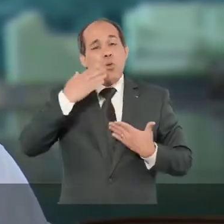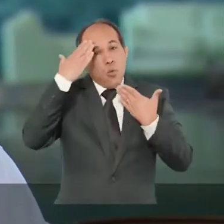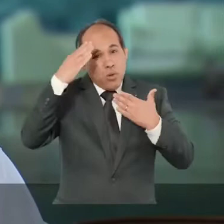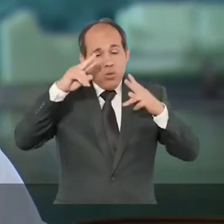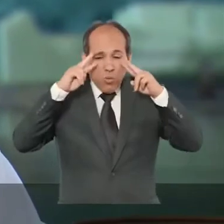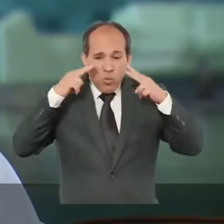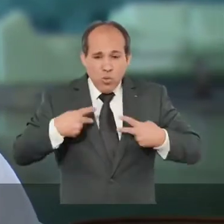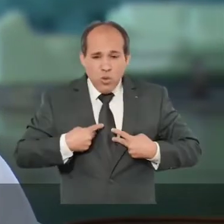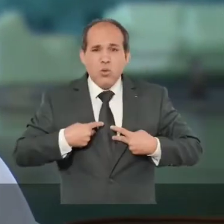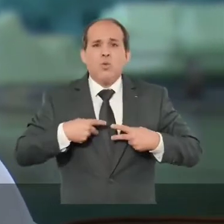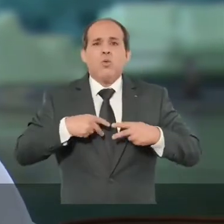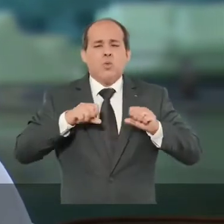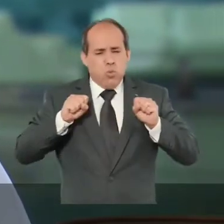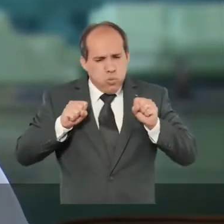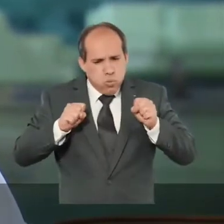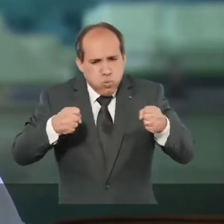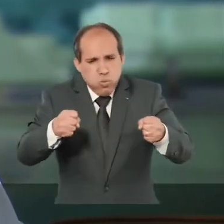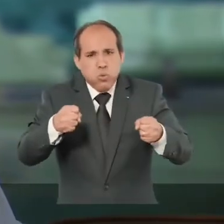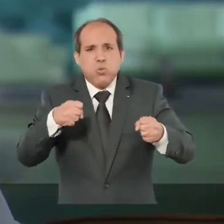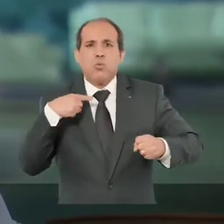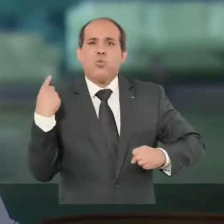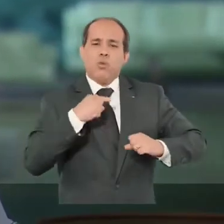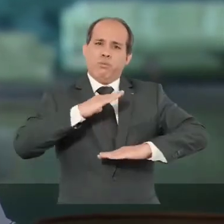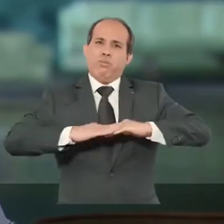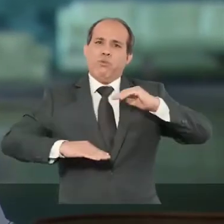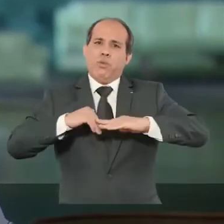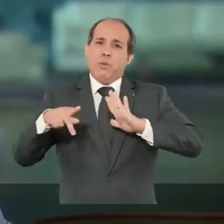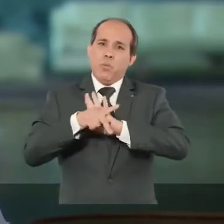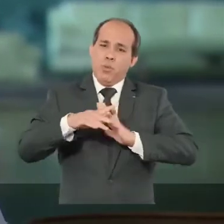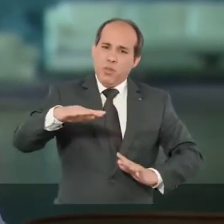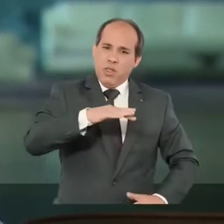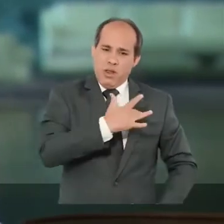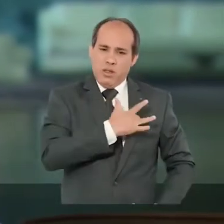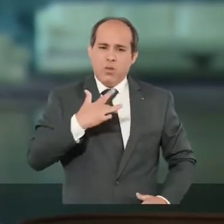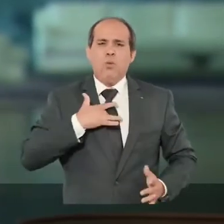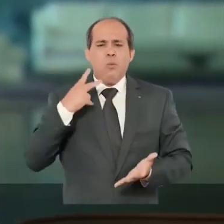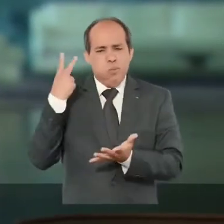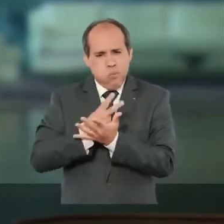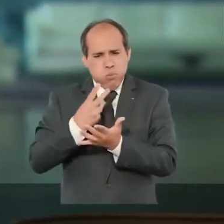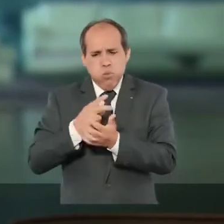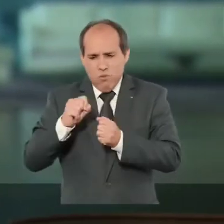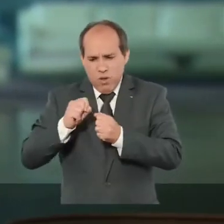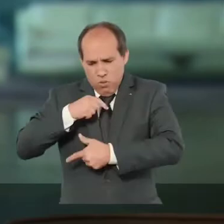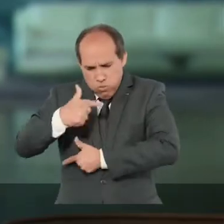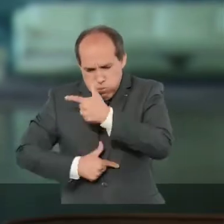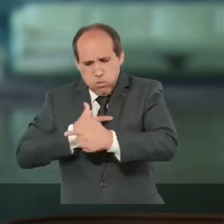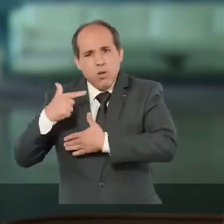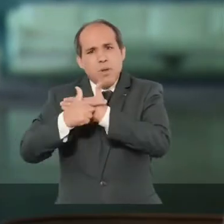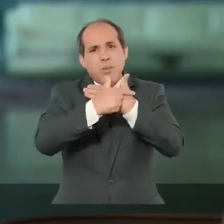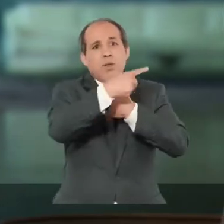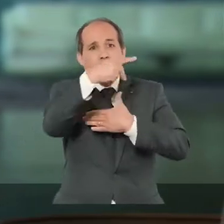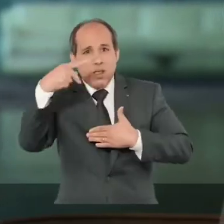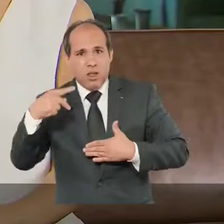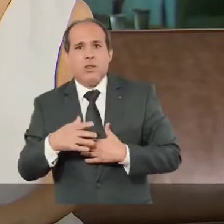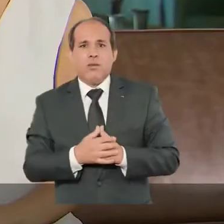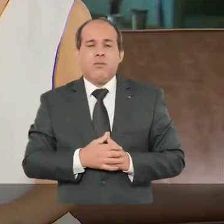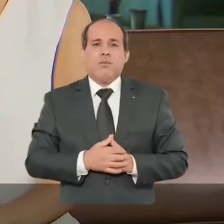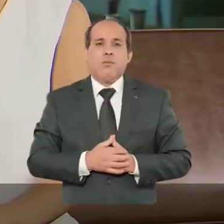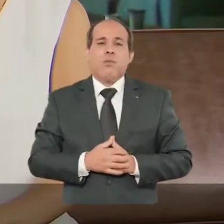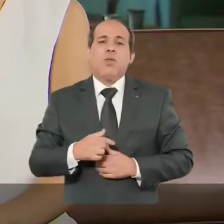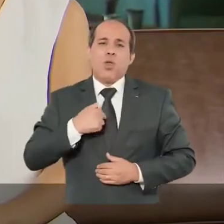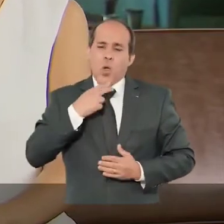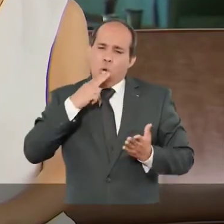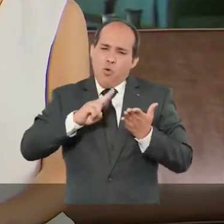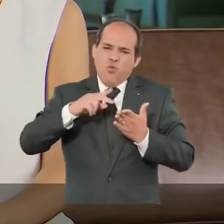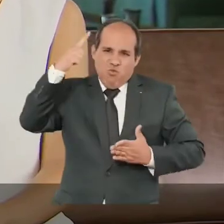agradeço e reconheço o empenho dos nossos Profissionais de Saúde que continuaram exercendo suas atribuições